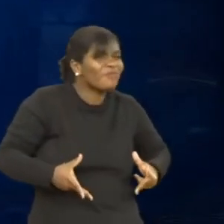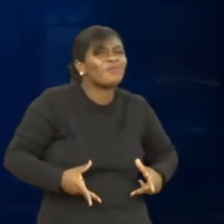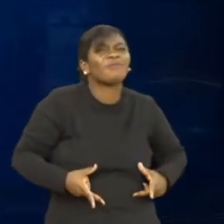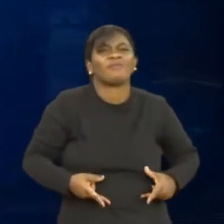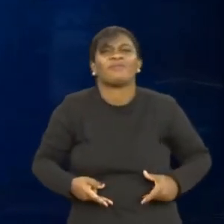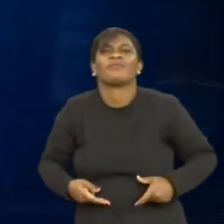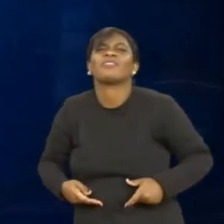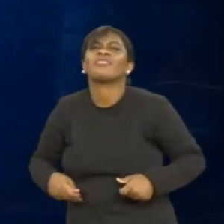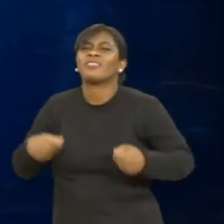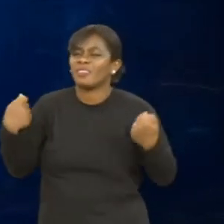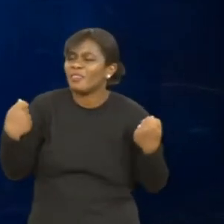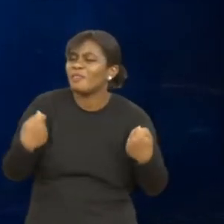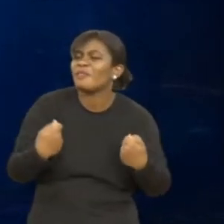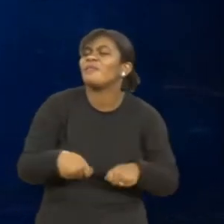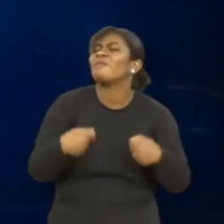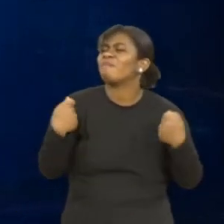Me purifica.